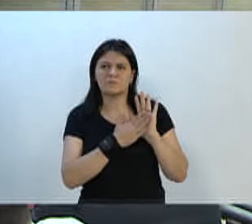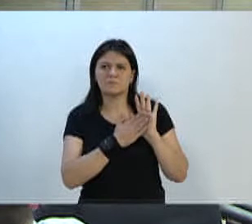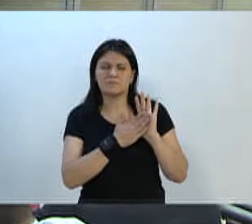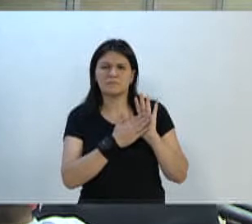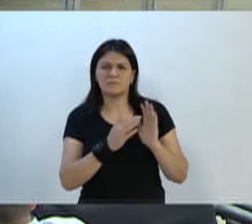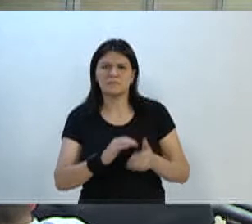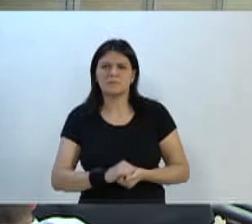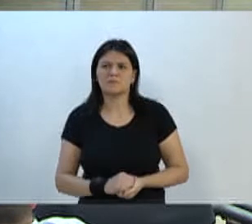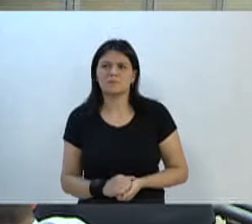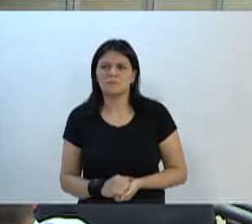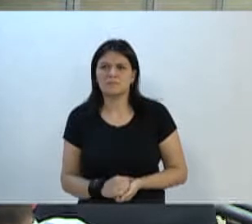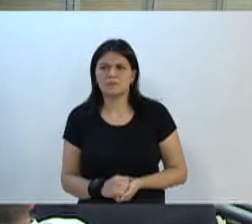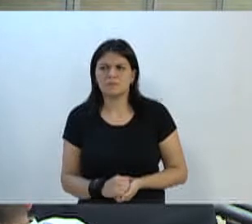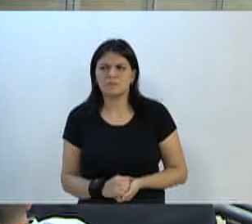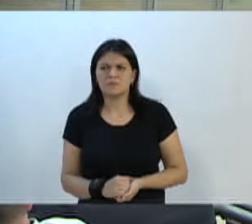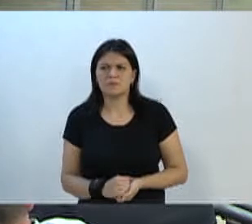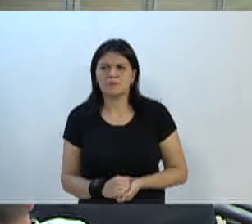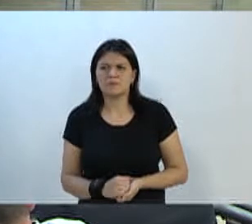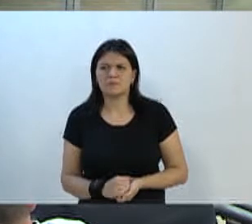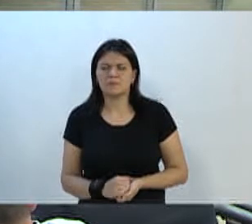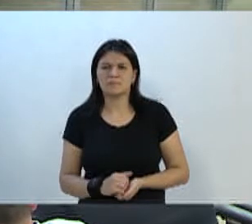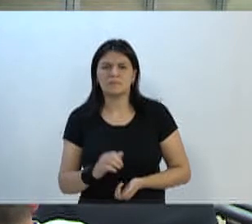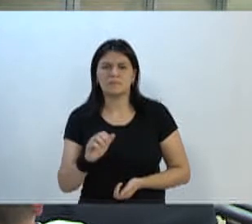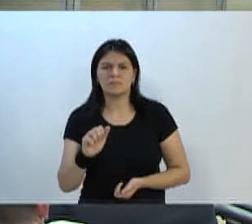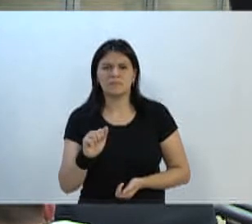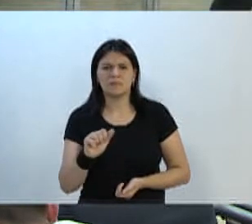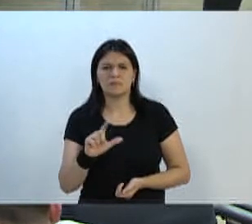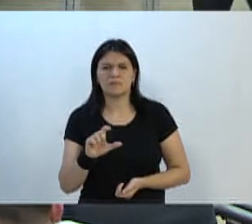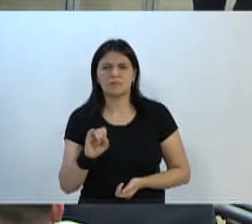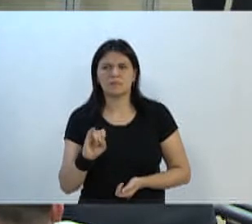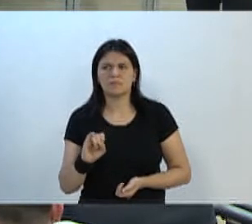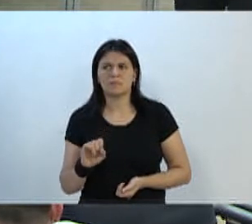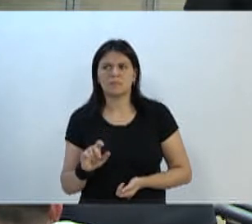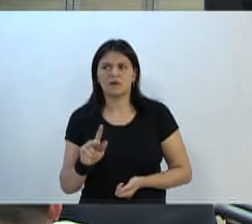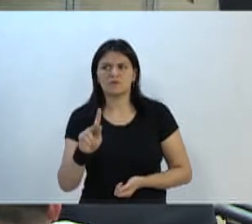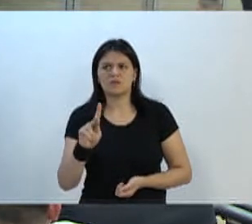obrigado senhor olha que Veras